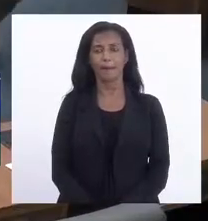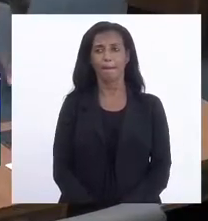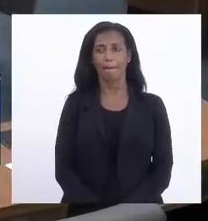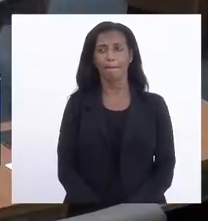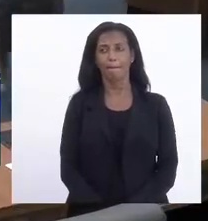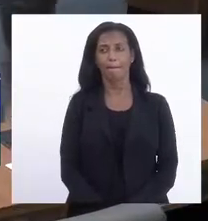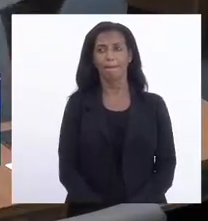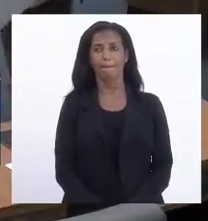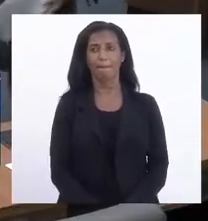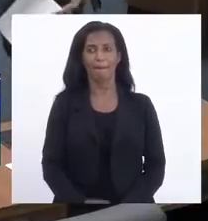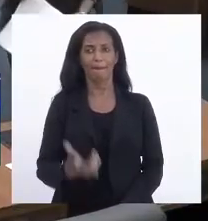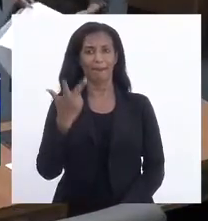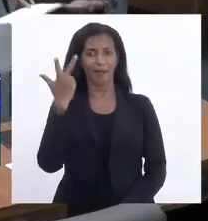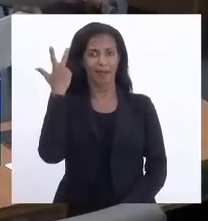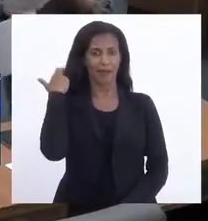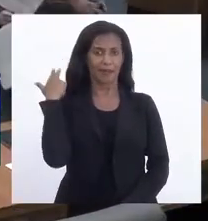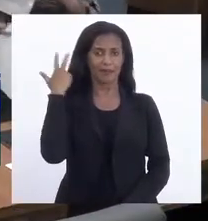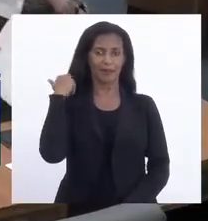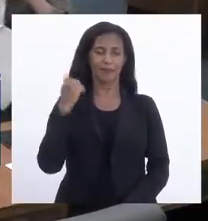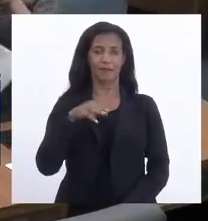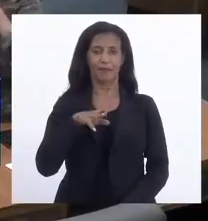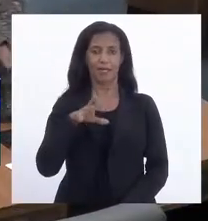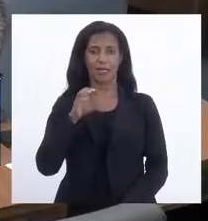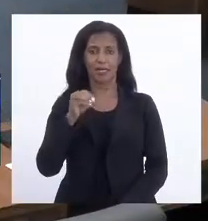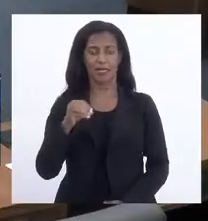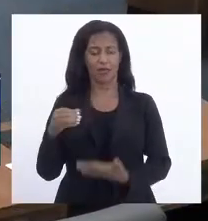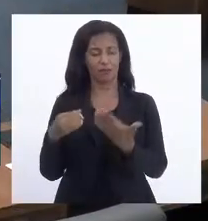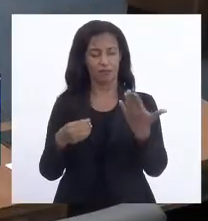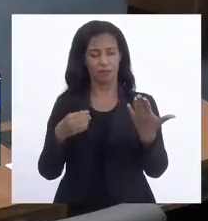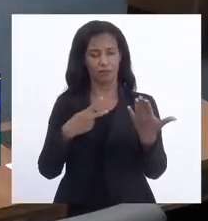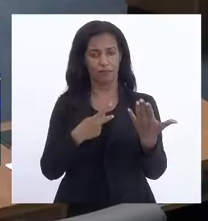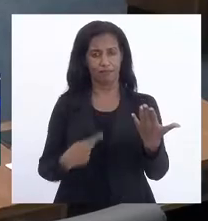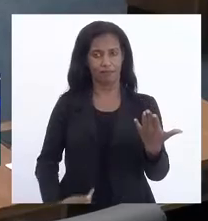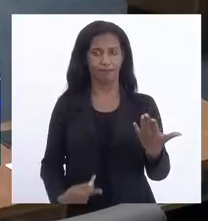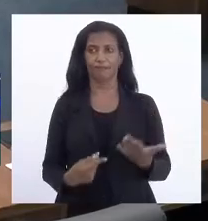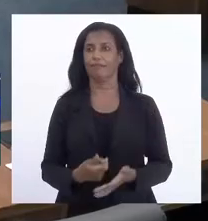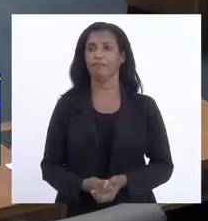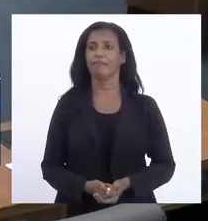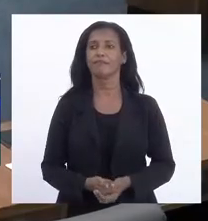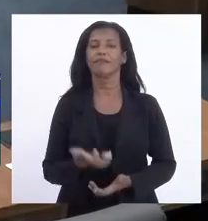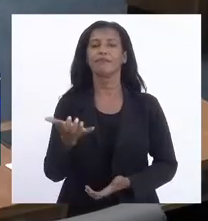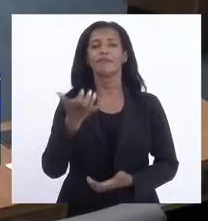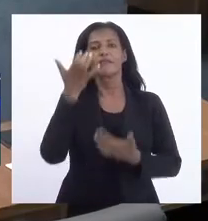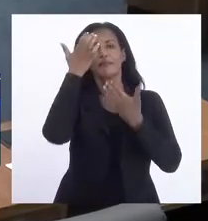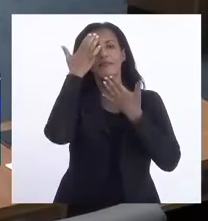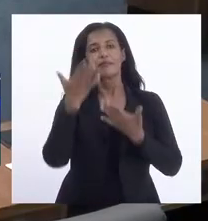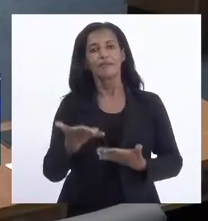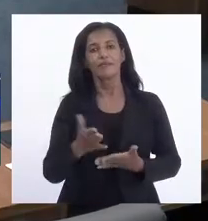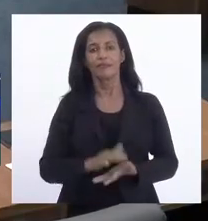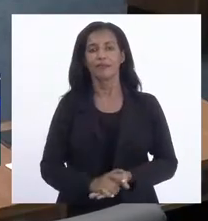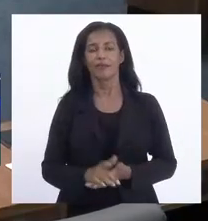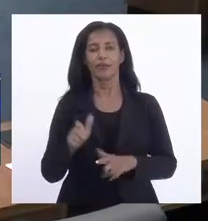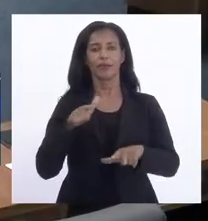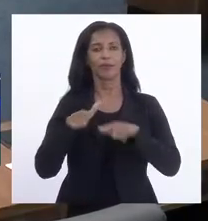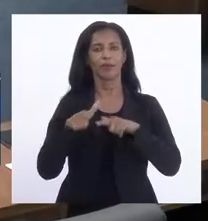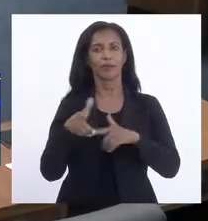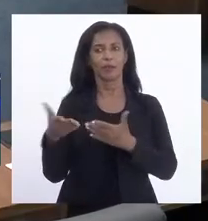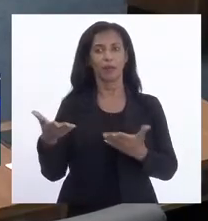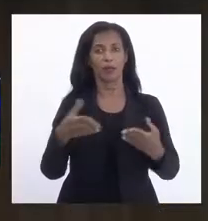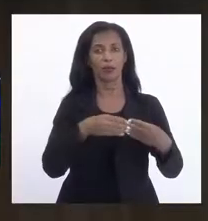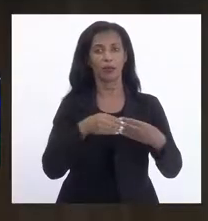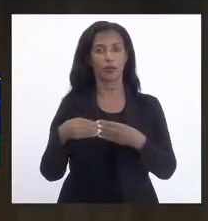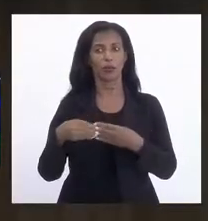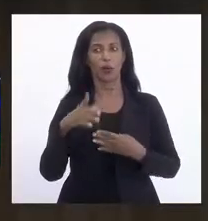Deputado Marcelo Cabeleireiro, por favor. Senhor presidente, eu quero agradecer o trabalho que o senhor